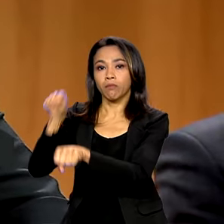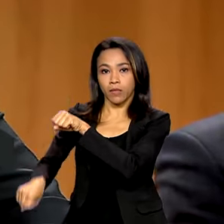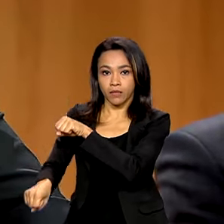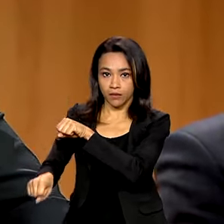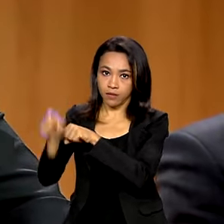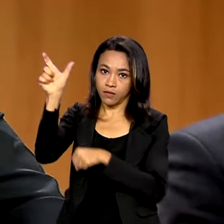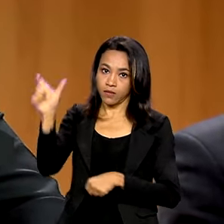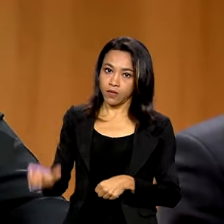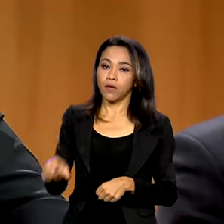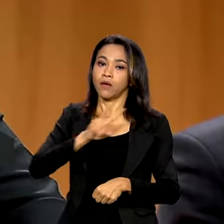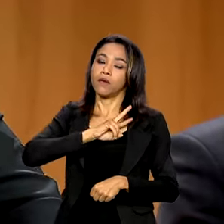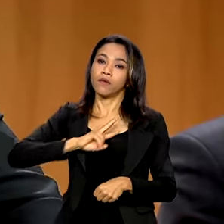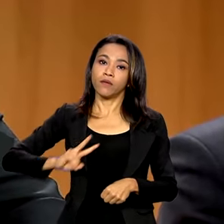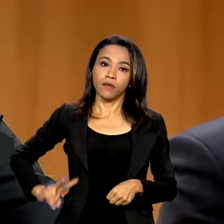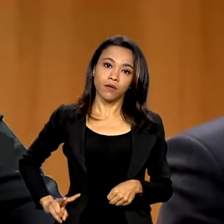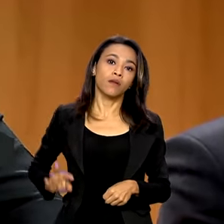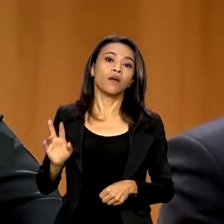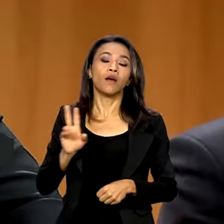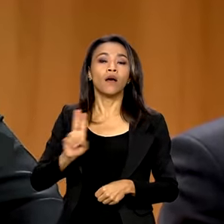Naturalmente, há